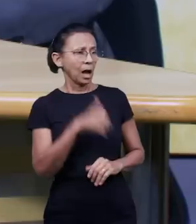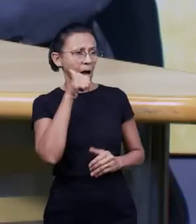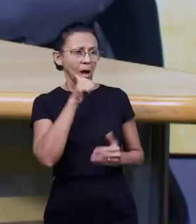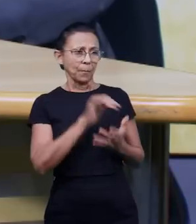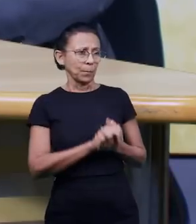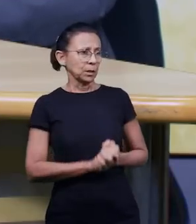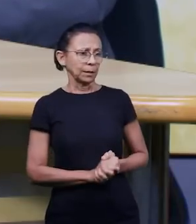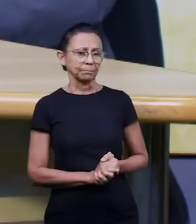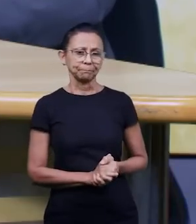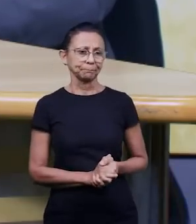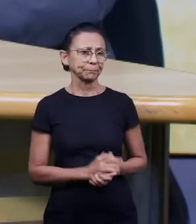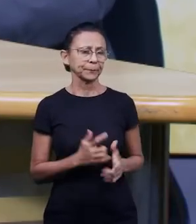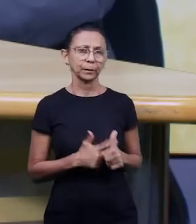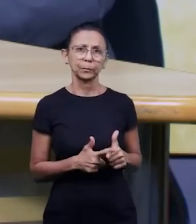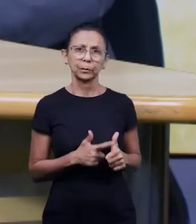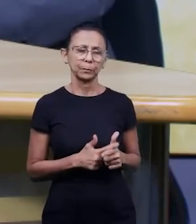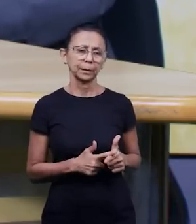Então vamos lá.